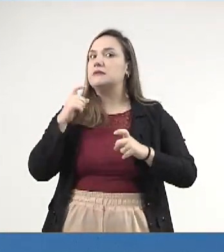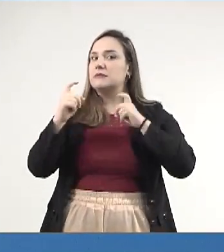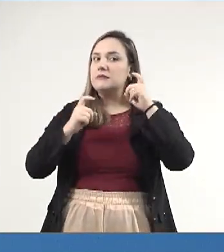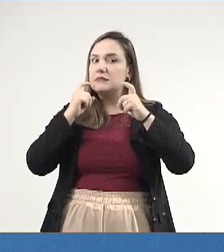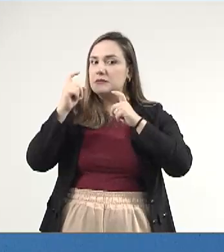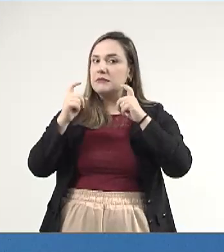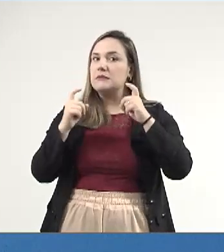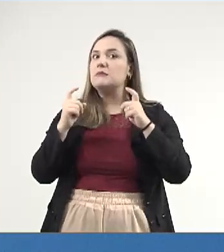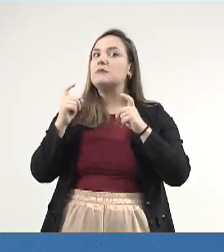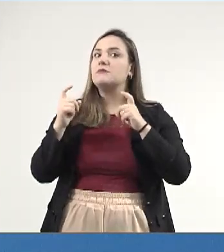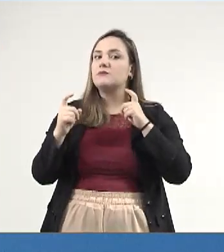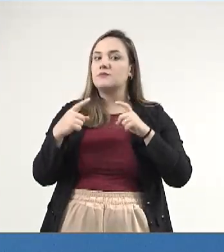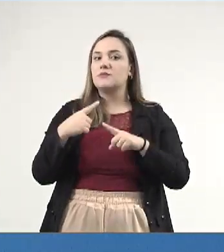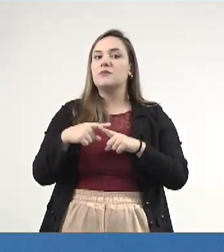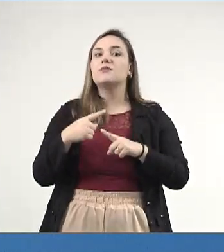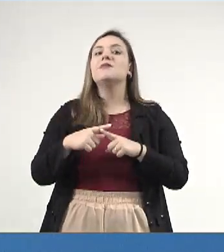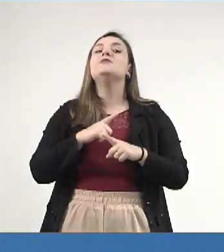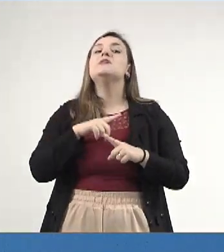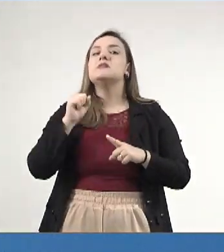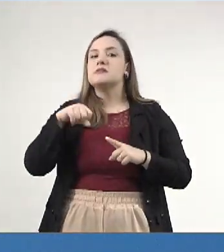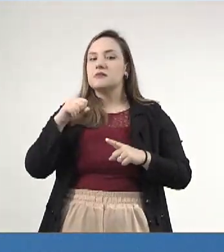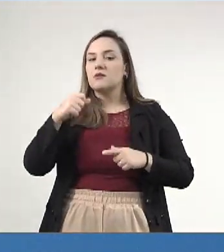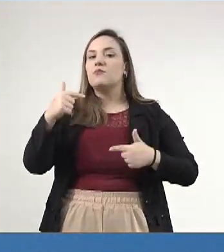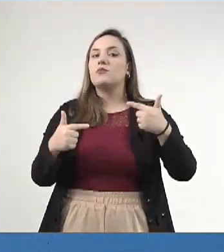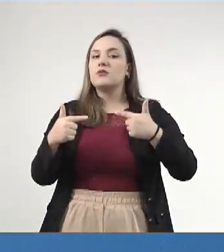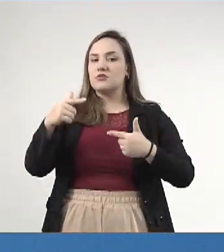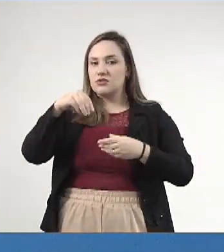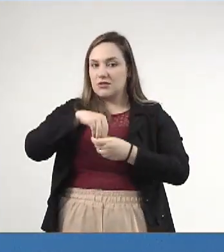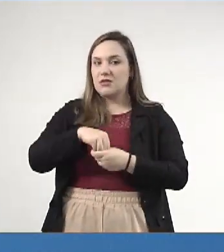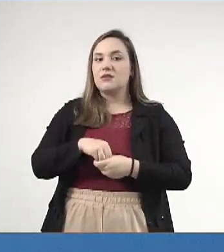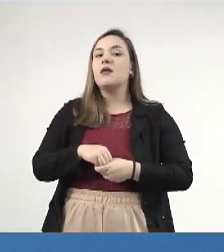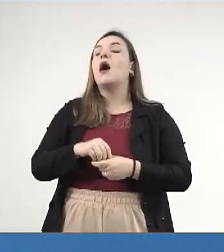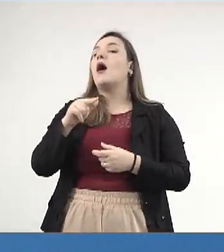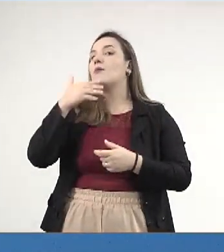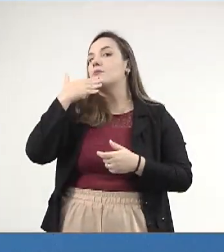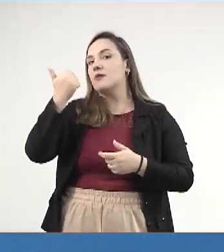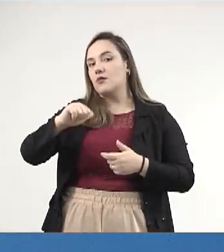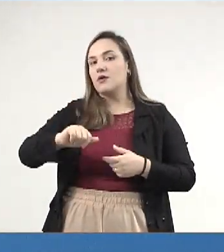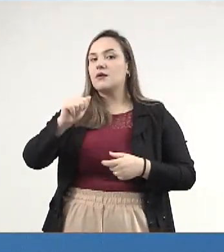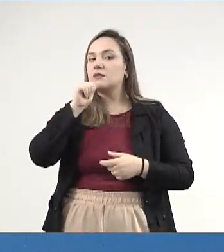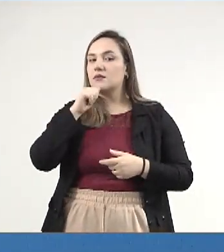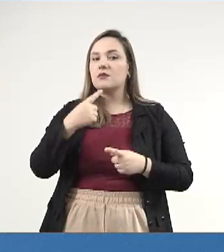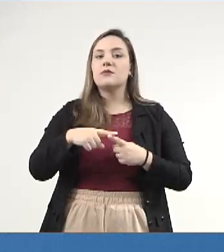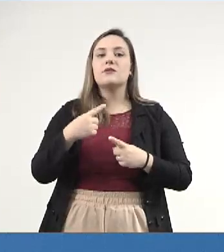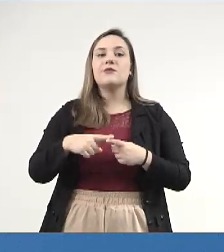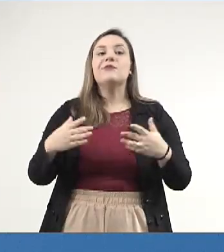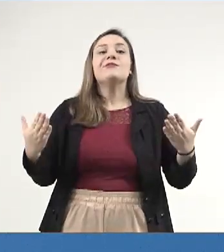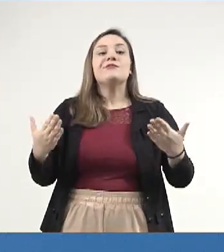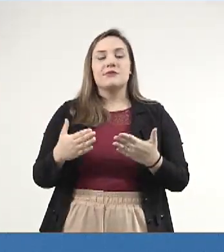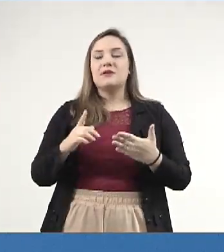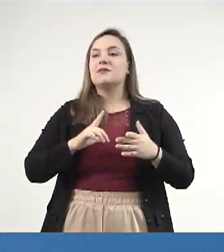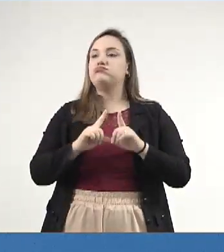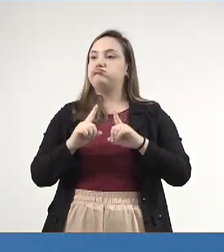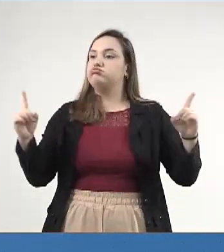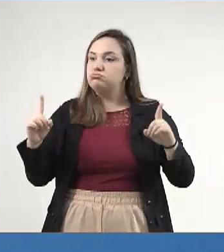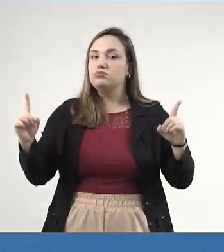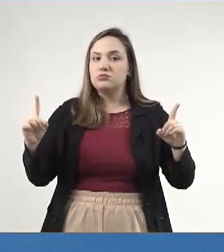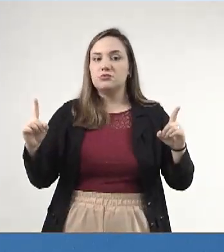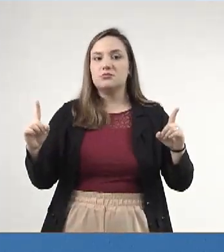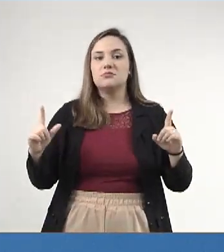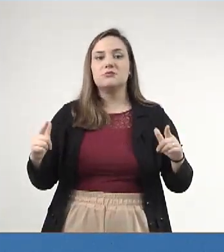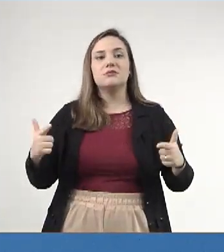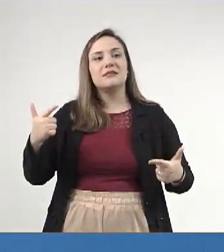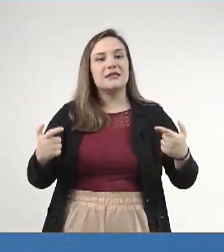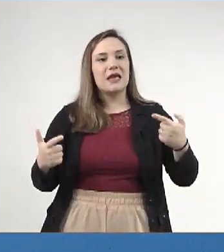uma politização do processo, e isso me preocupou porque a gente vive um momento de polarização, de guerras no